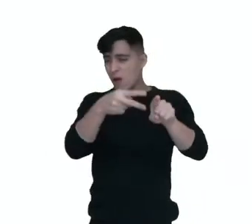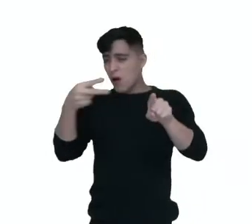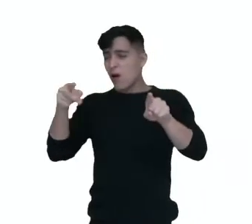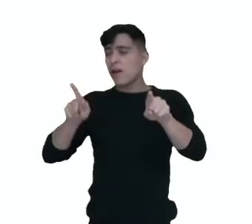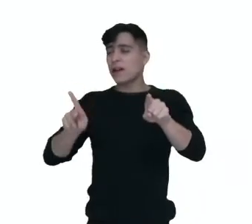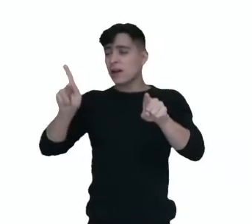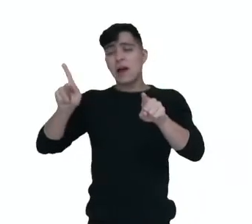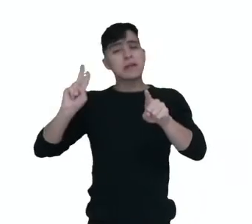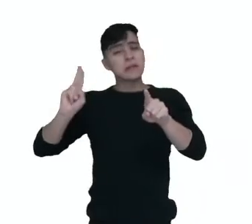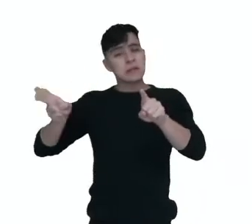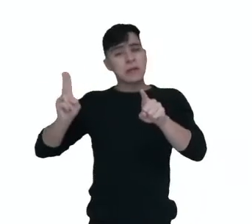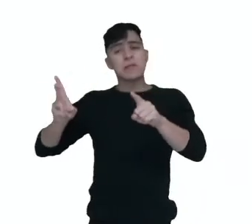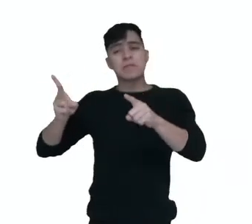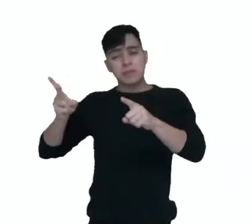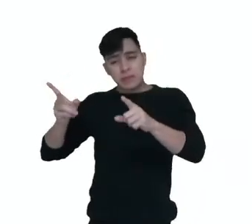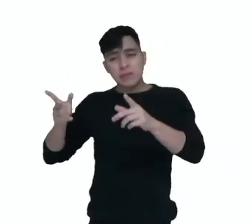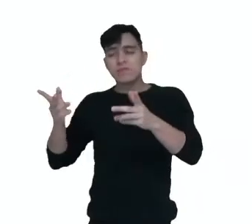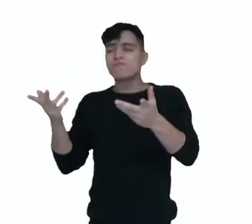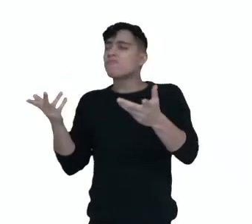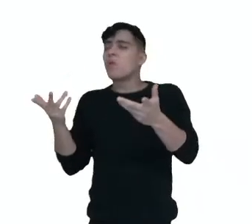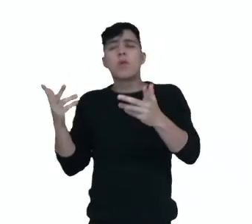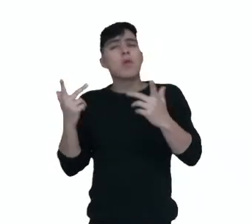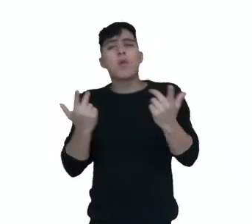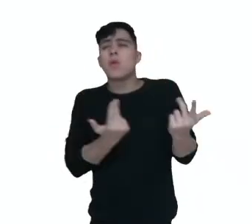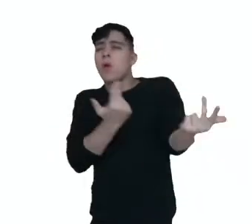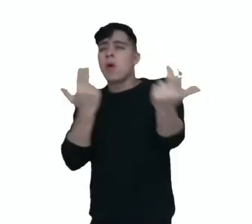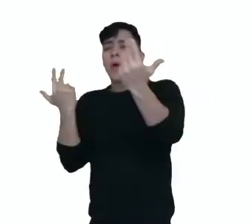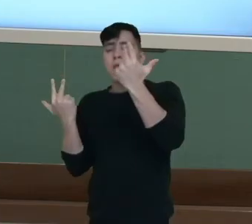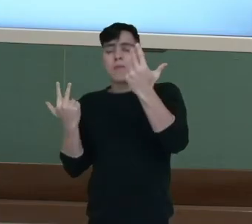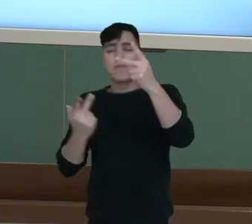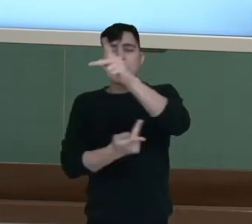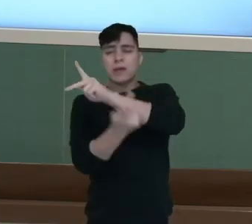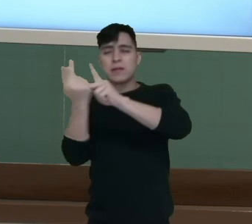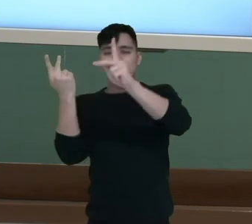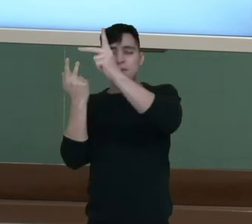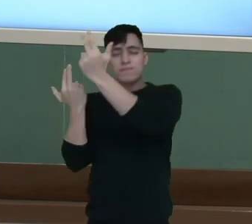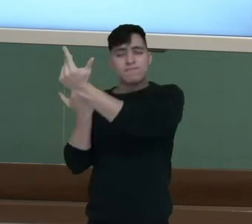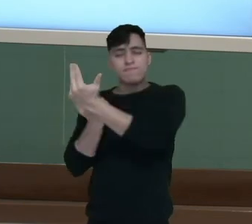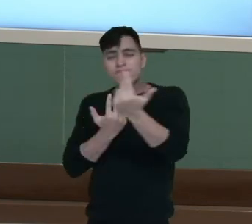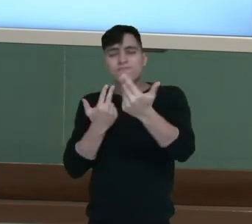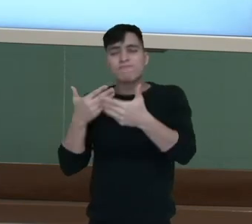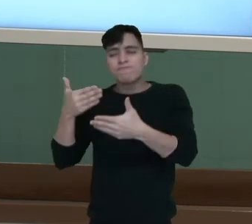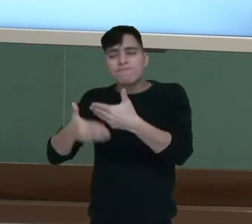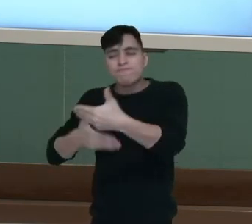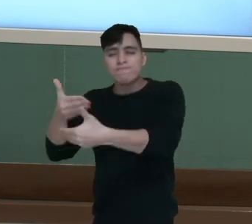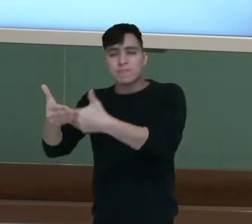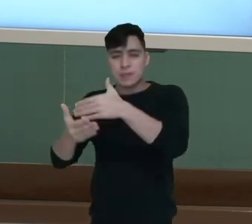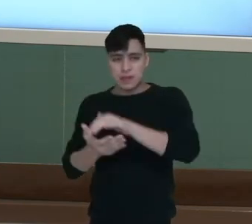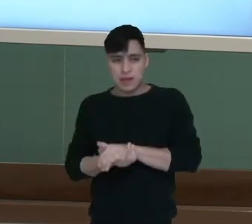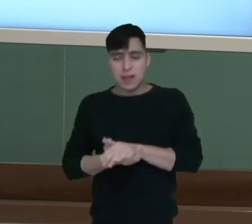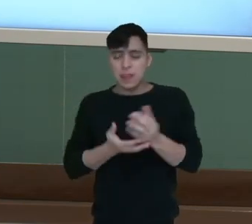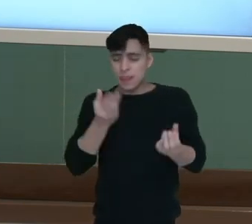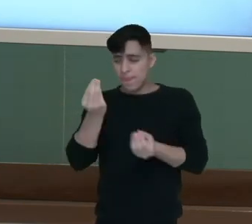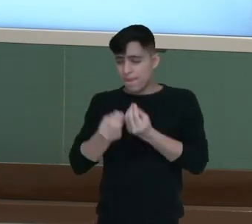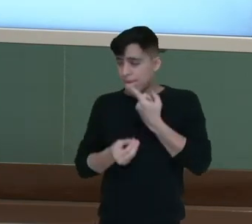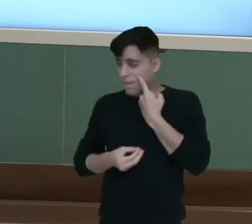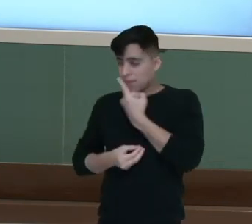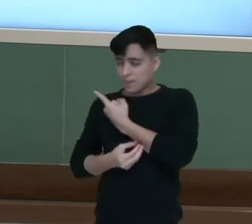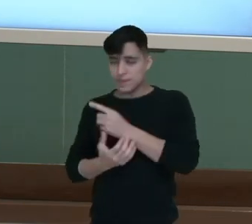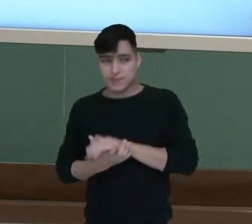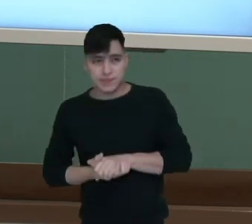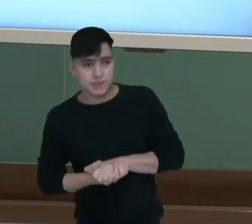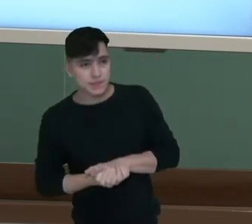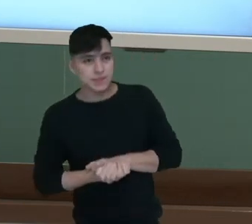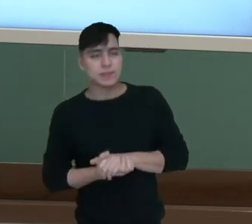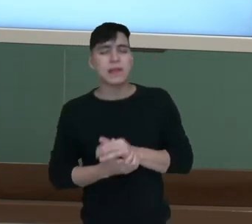de proporcionalidade que é igual para todos os planetas, certo? E aí nós vamos demonstrar isso, ó. Por exemplo, aqui